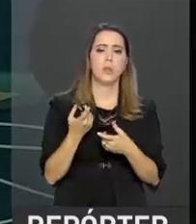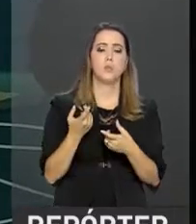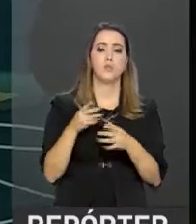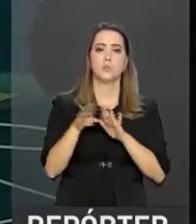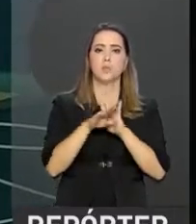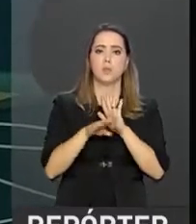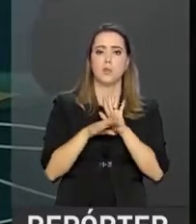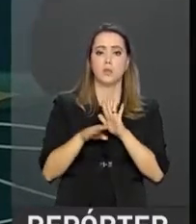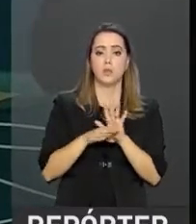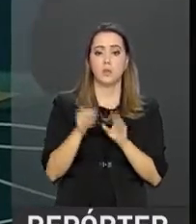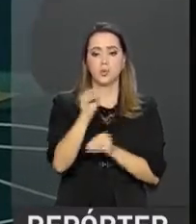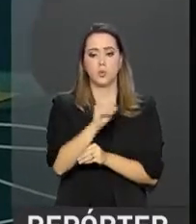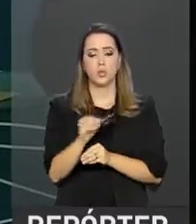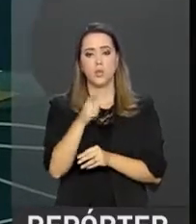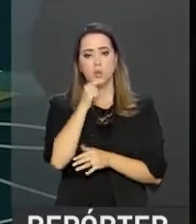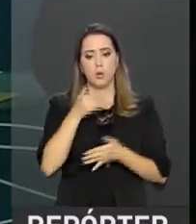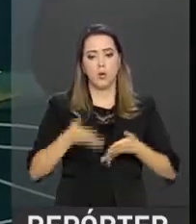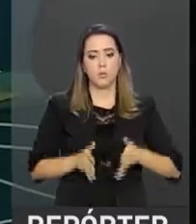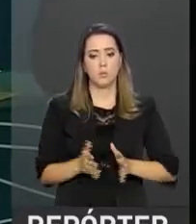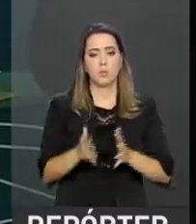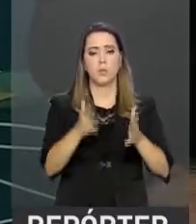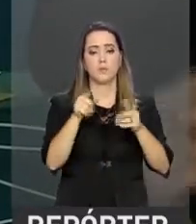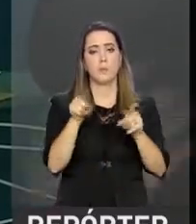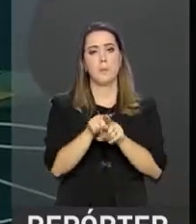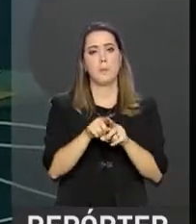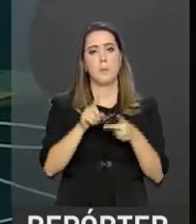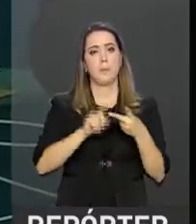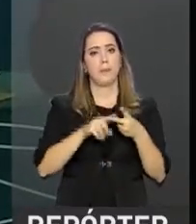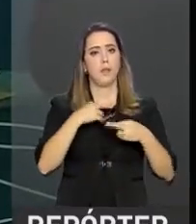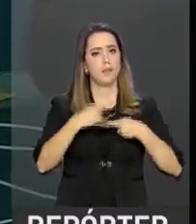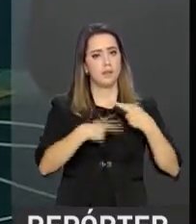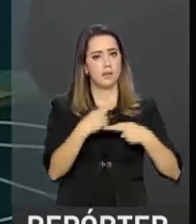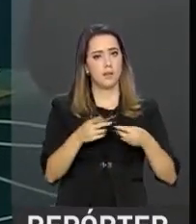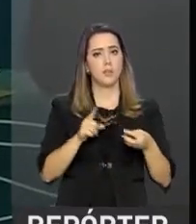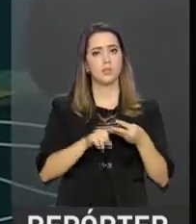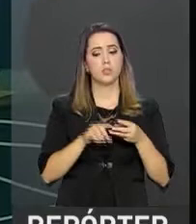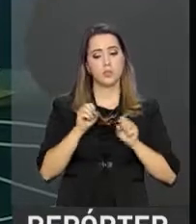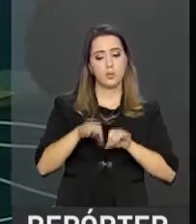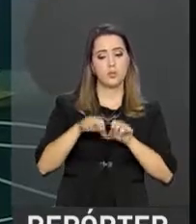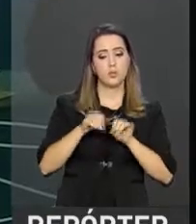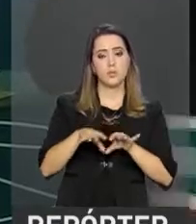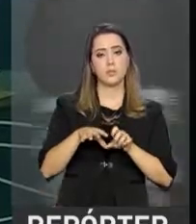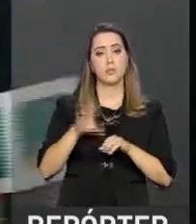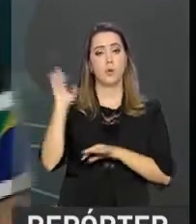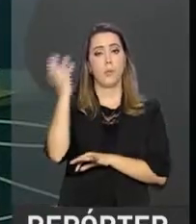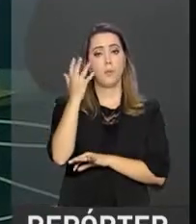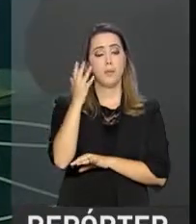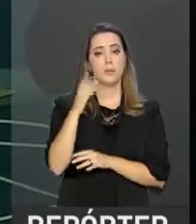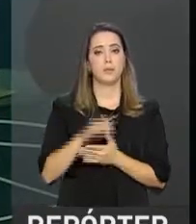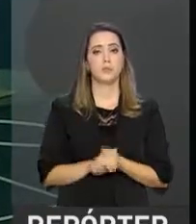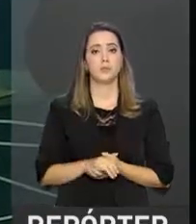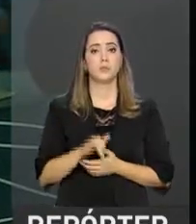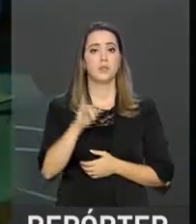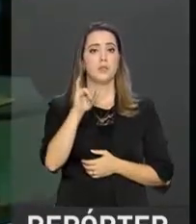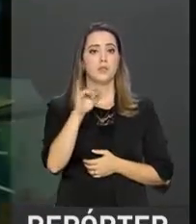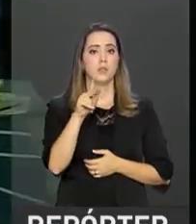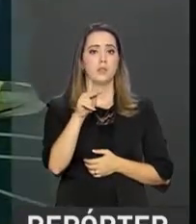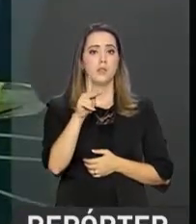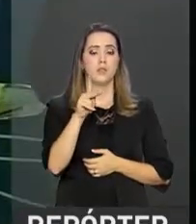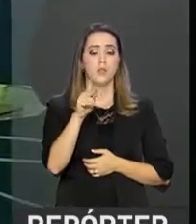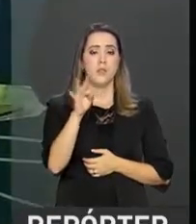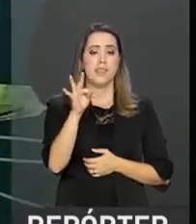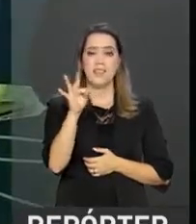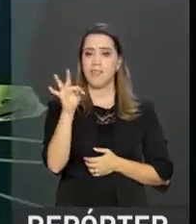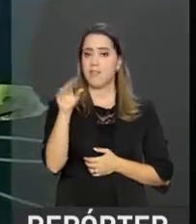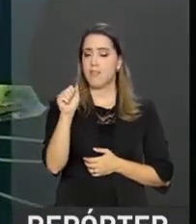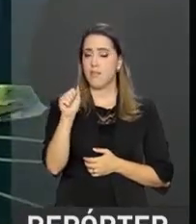de bacias hidrográficas, temos de gestão de resíduos e a educação ambiental como mote principal. Itaipu foi reconhecida com o prêmio